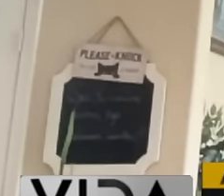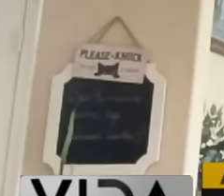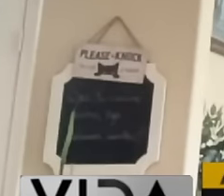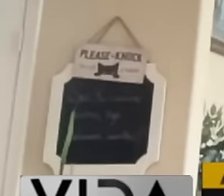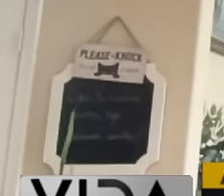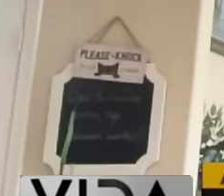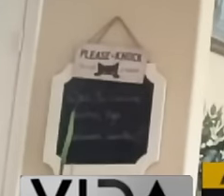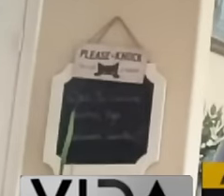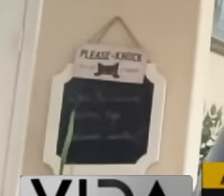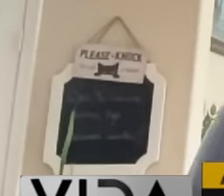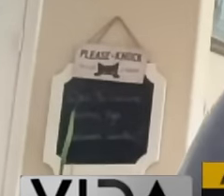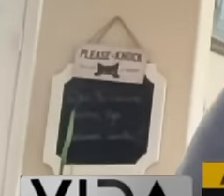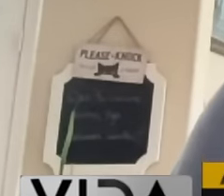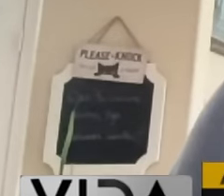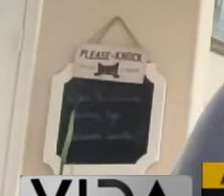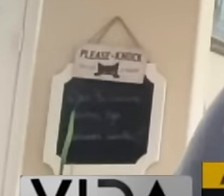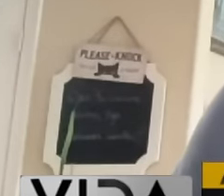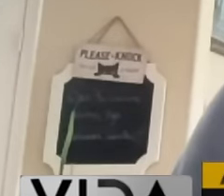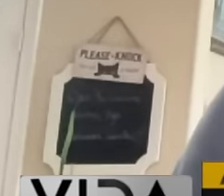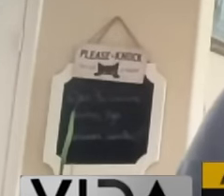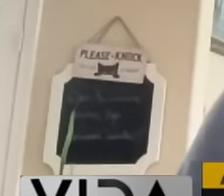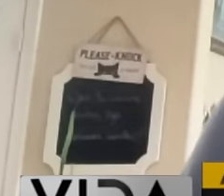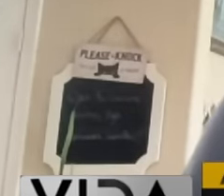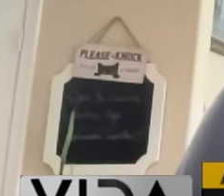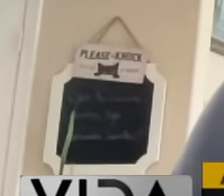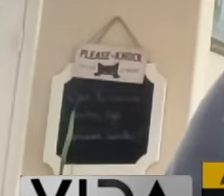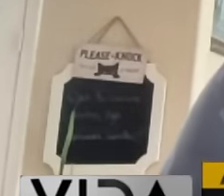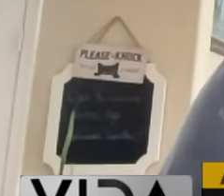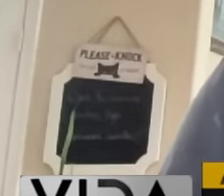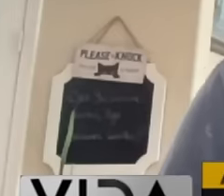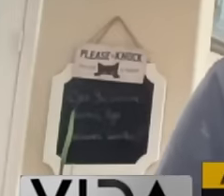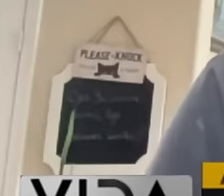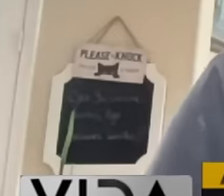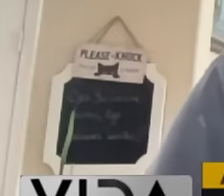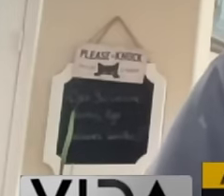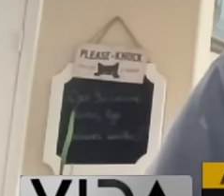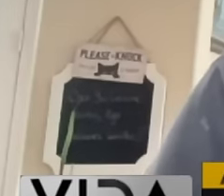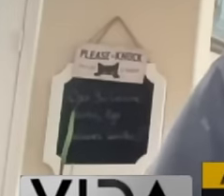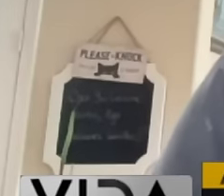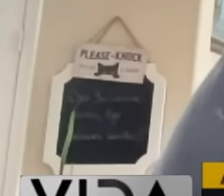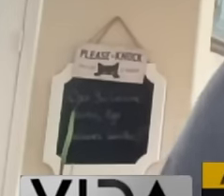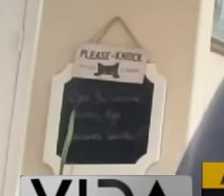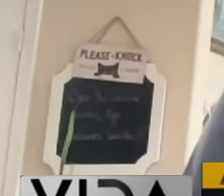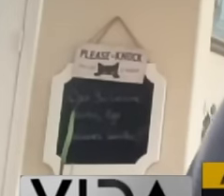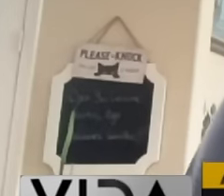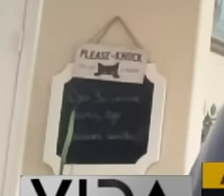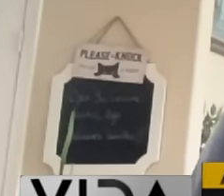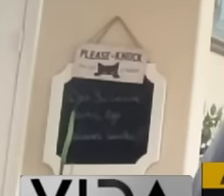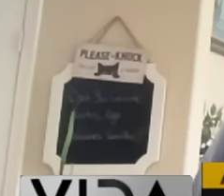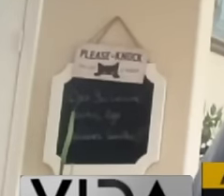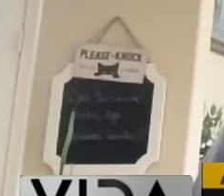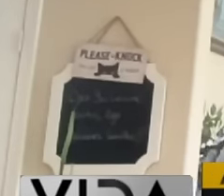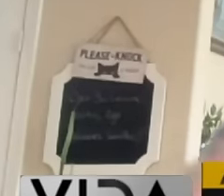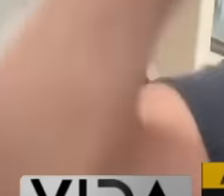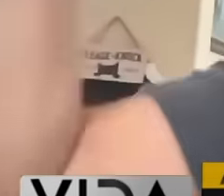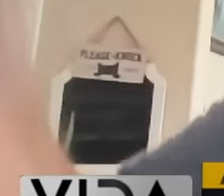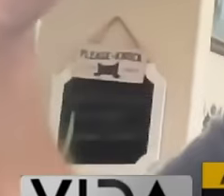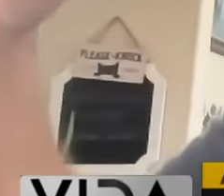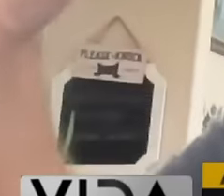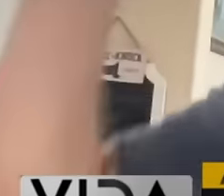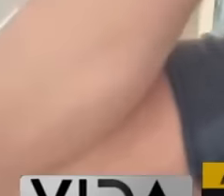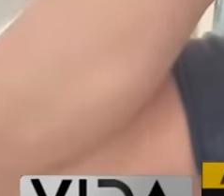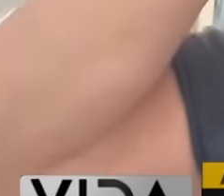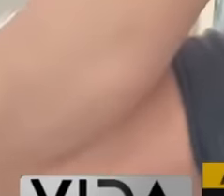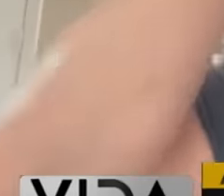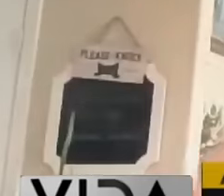ruim? Menos de 1%. Menos de 1% da polícia são pessoas más. Menos de 1%. Então a gente não pode nunca